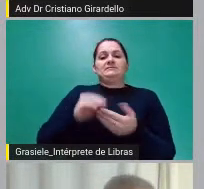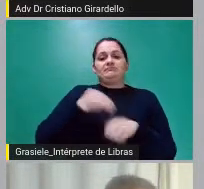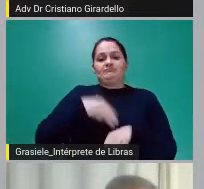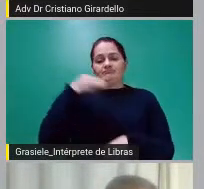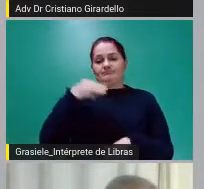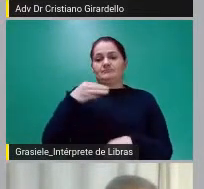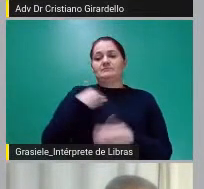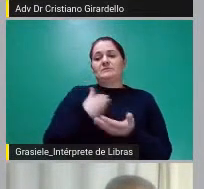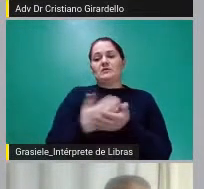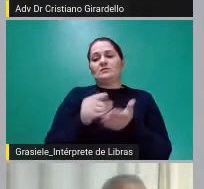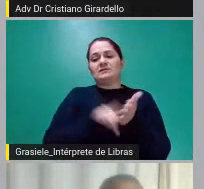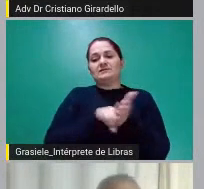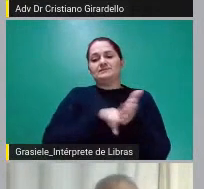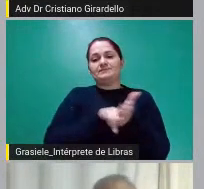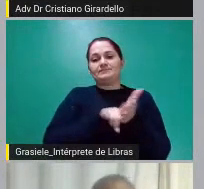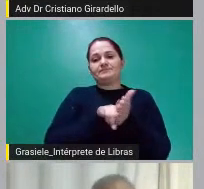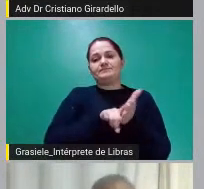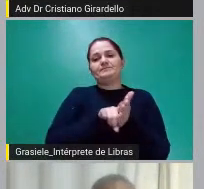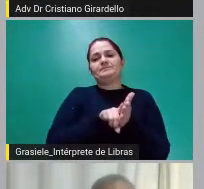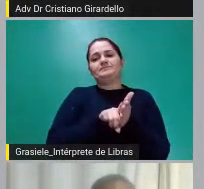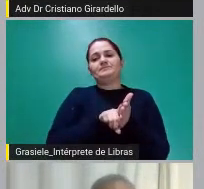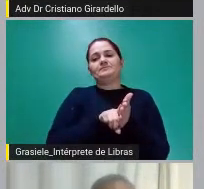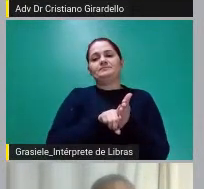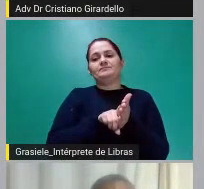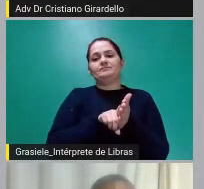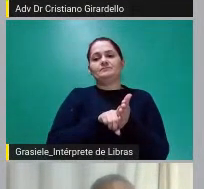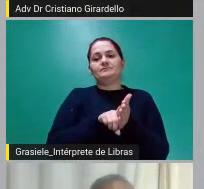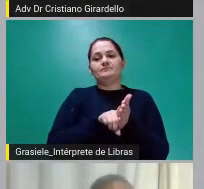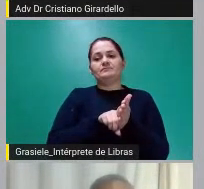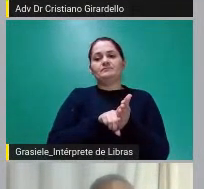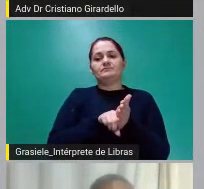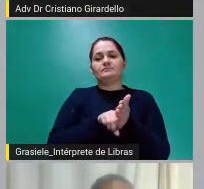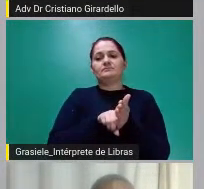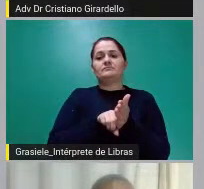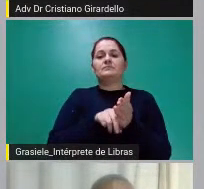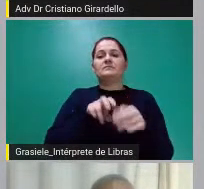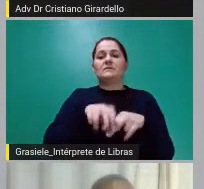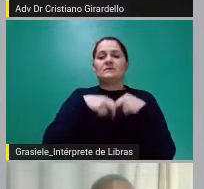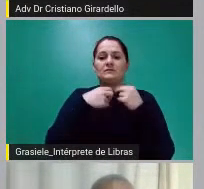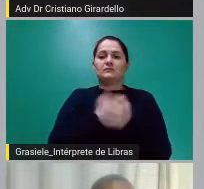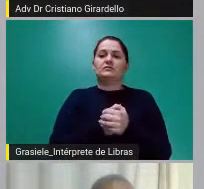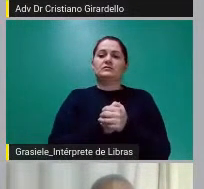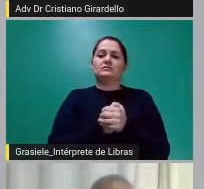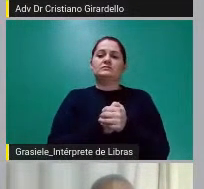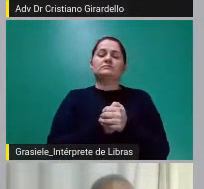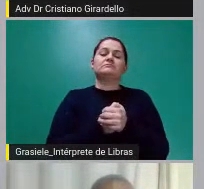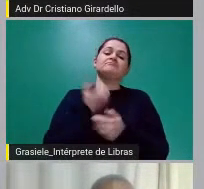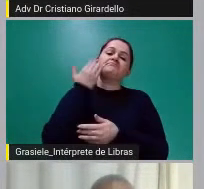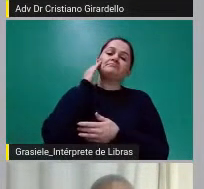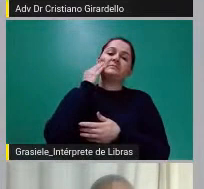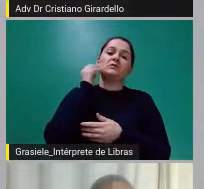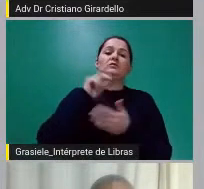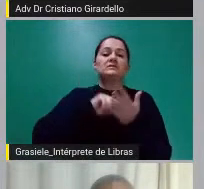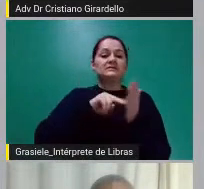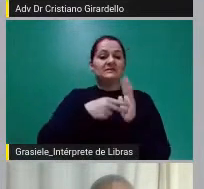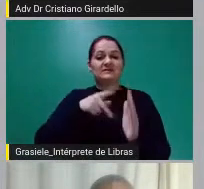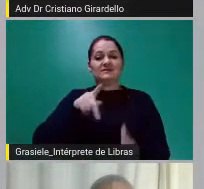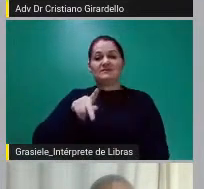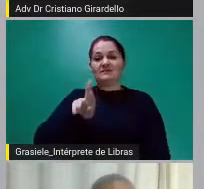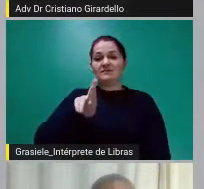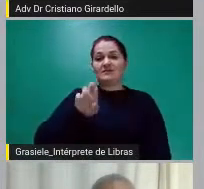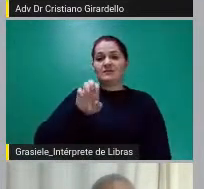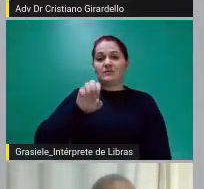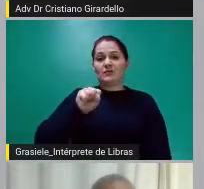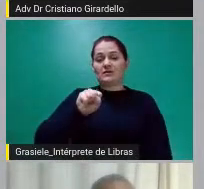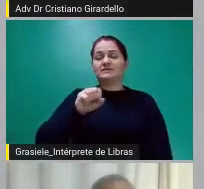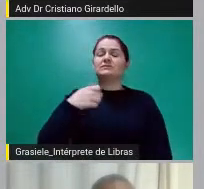a investigar isso. Então, para entender o que é o PROES, eu preciso entender o que antecede ao PROES. E o que antecede